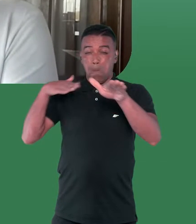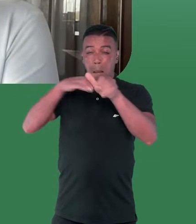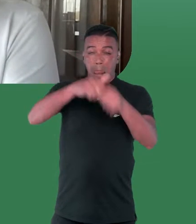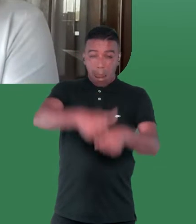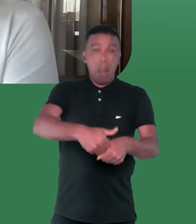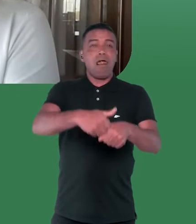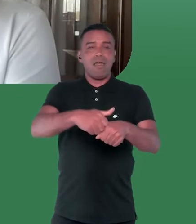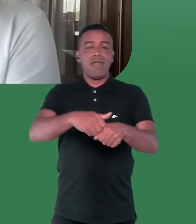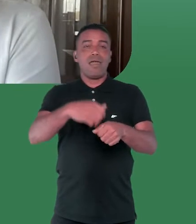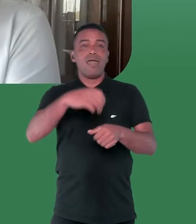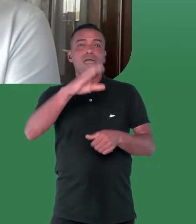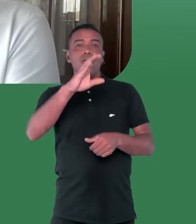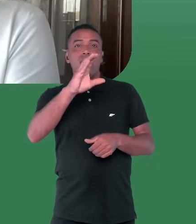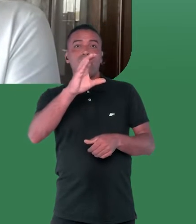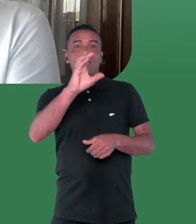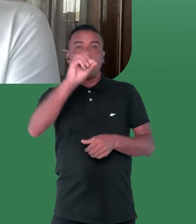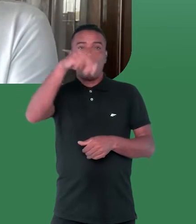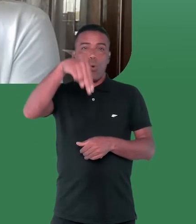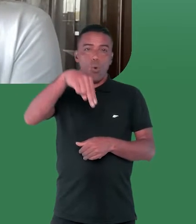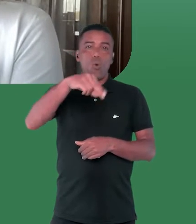Lafayette.